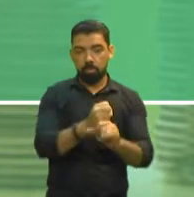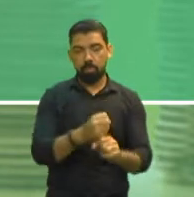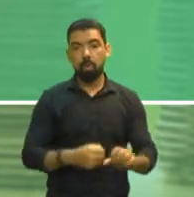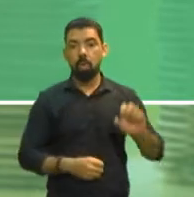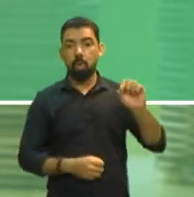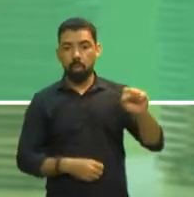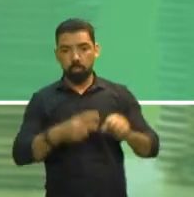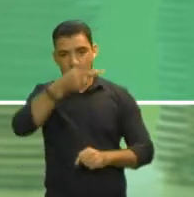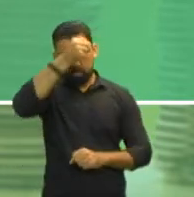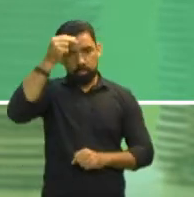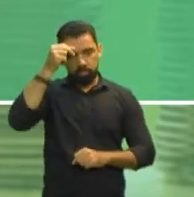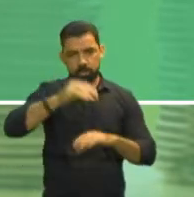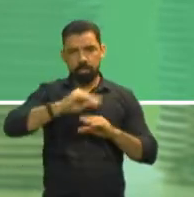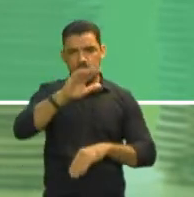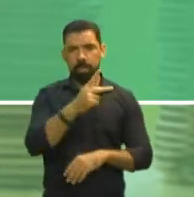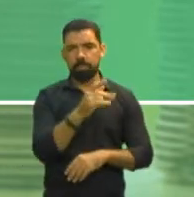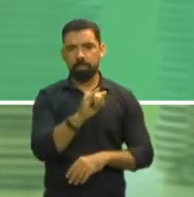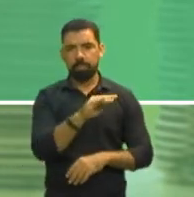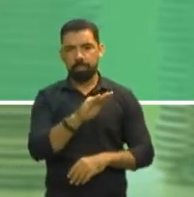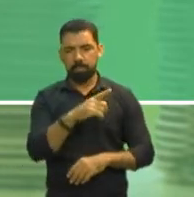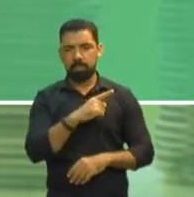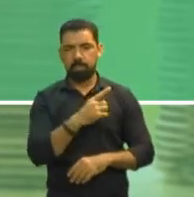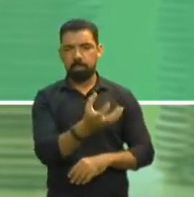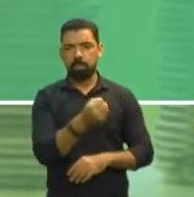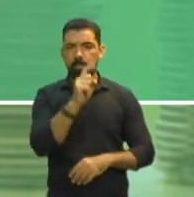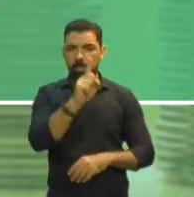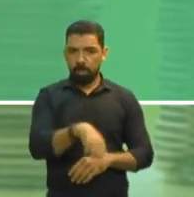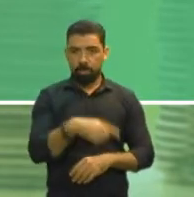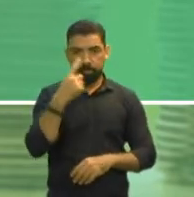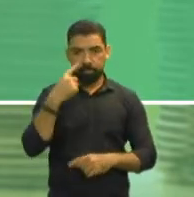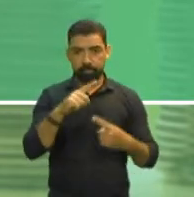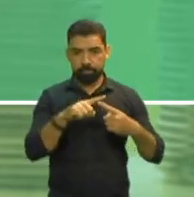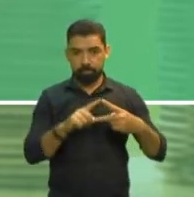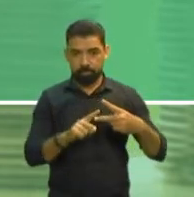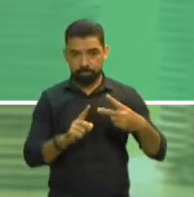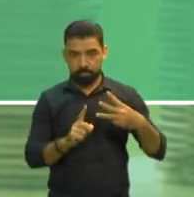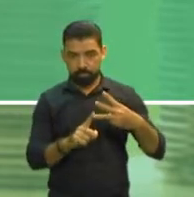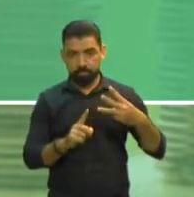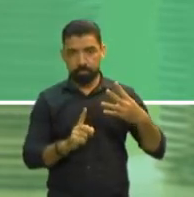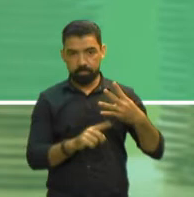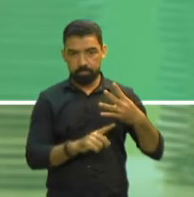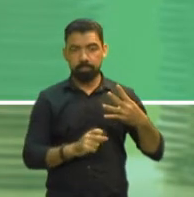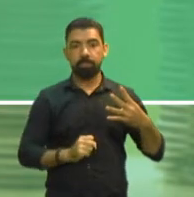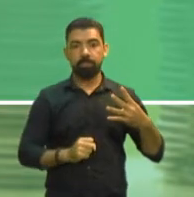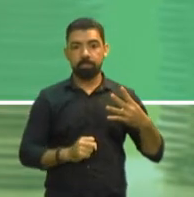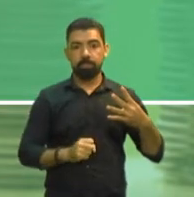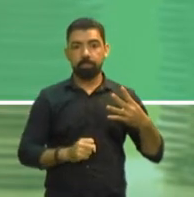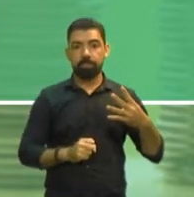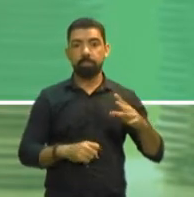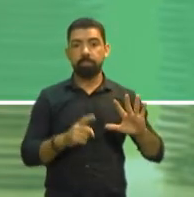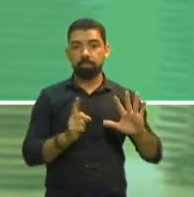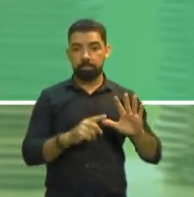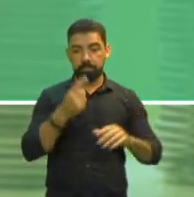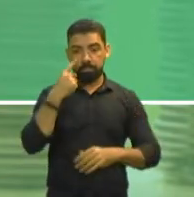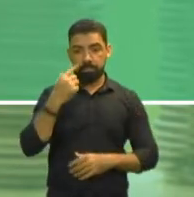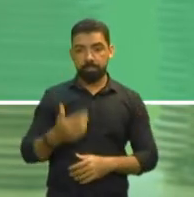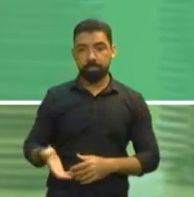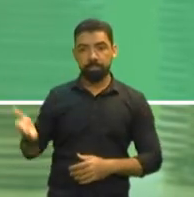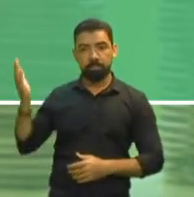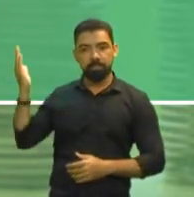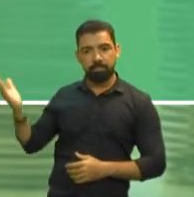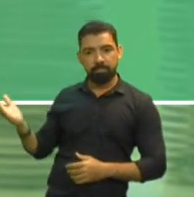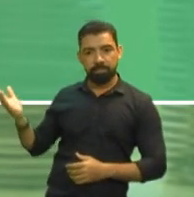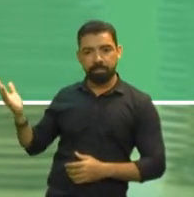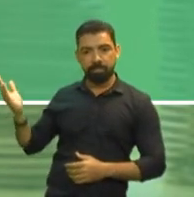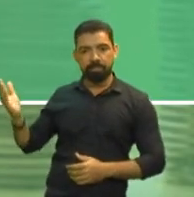PIB per capita no Ceará foram São Gonçalo do Amarante, Eusébio, Maracanaú, Aquiraz, Fortaleza,